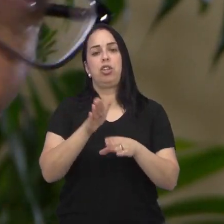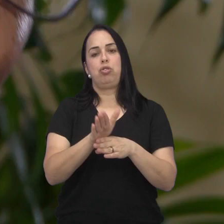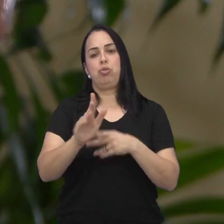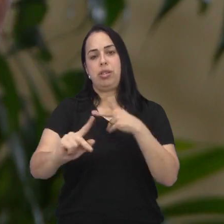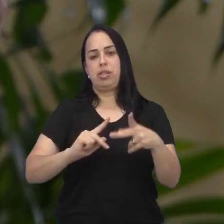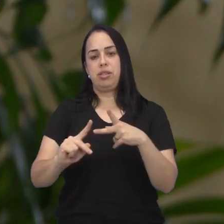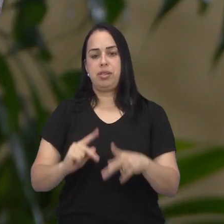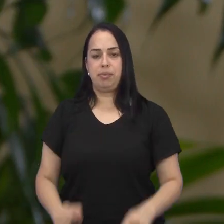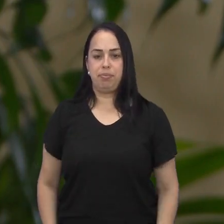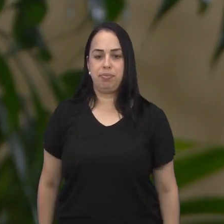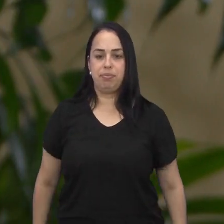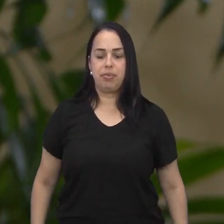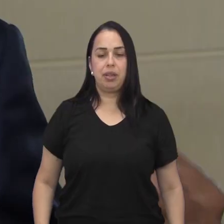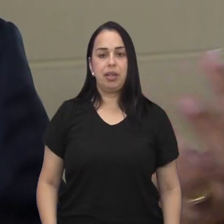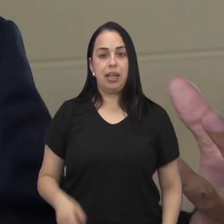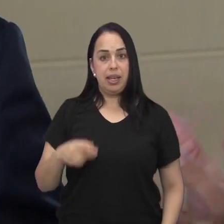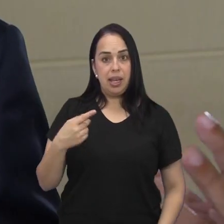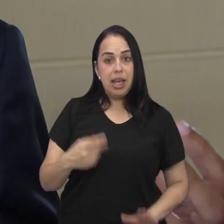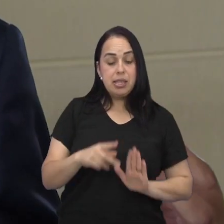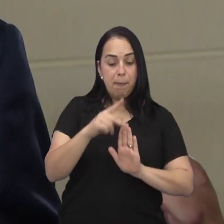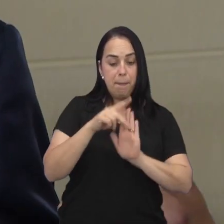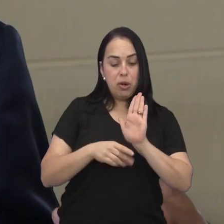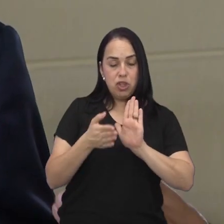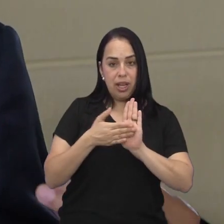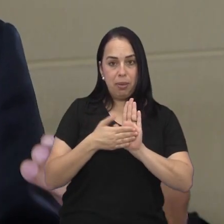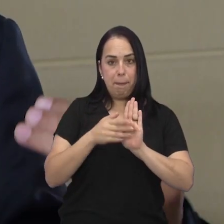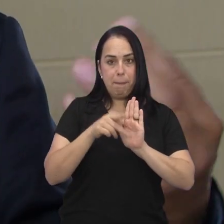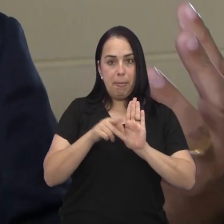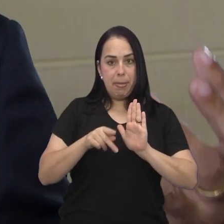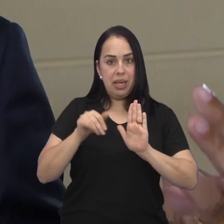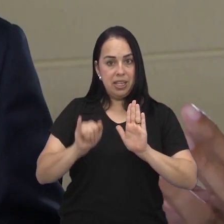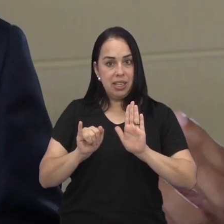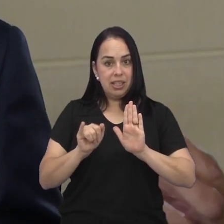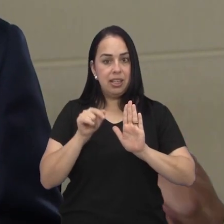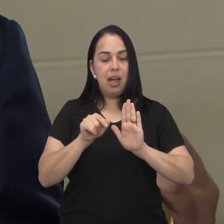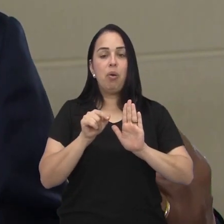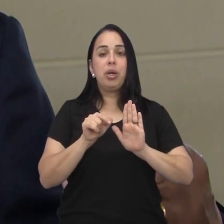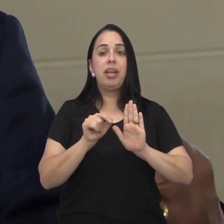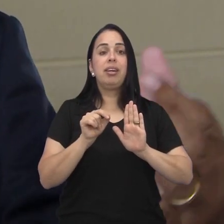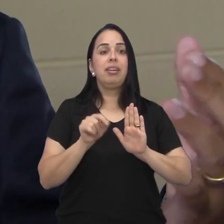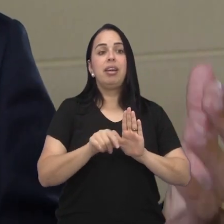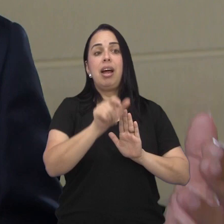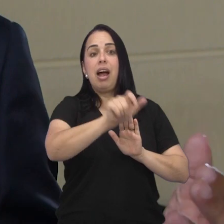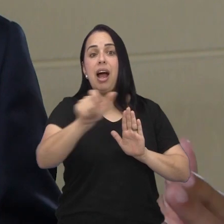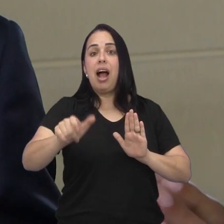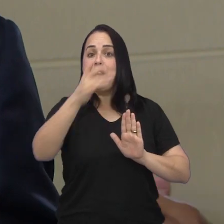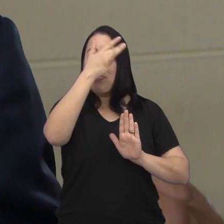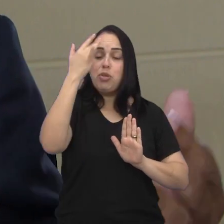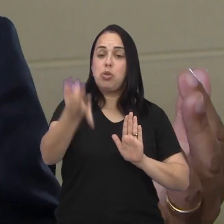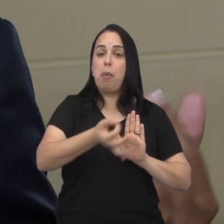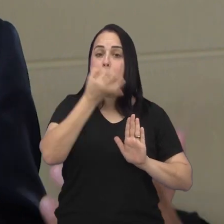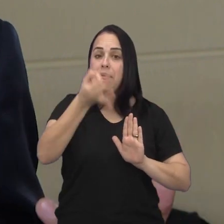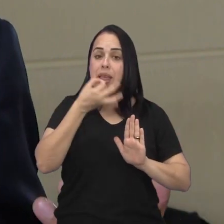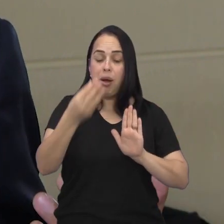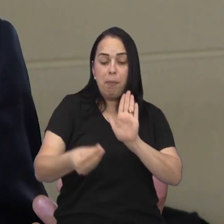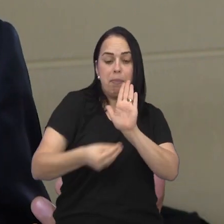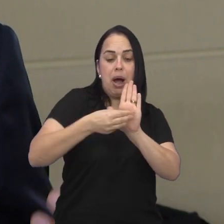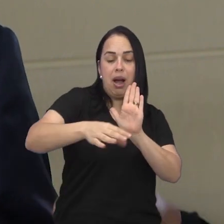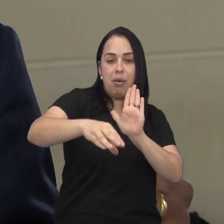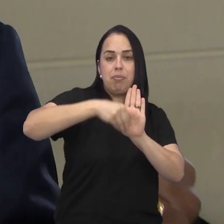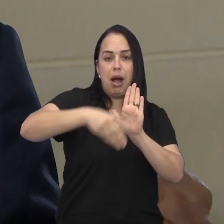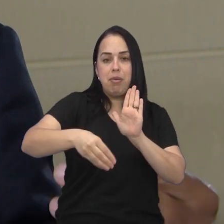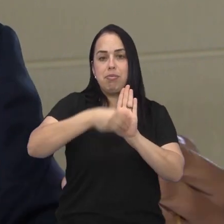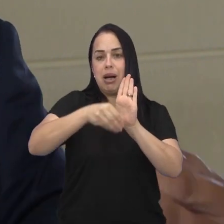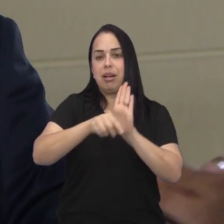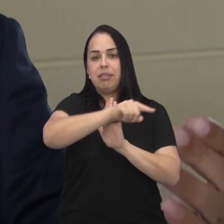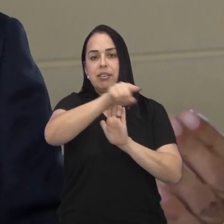os interesses da comunidade. Esse PPI, na realidade, o grande mote dele é a participação popular para legitimar o procedimento.